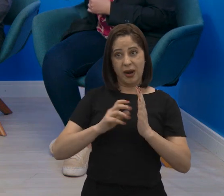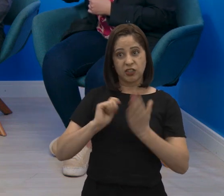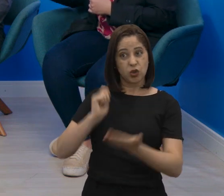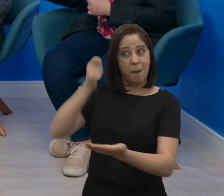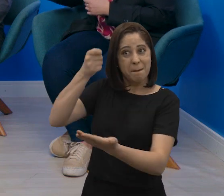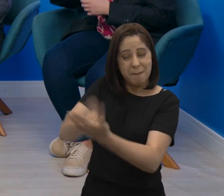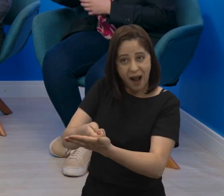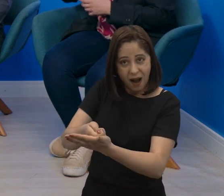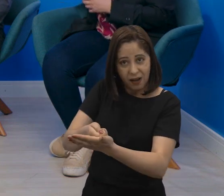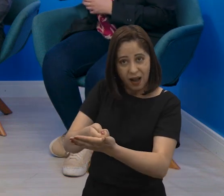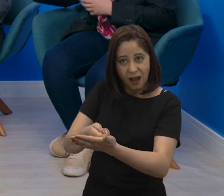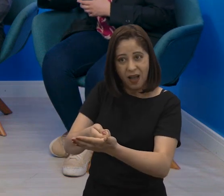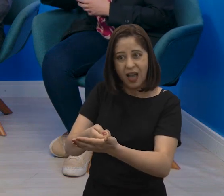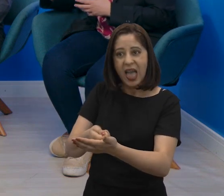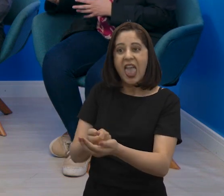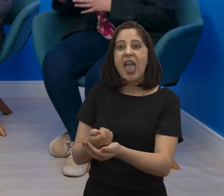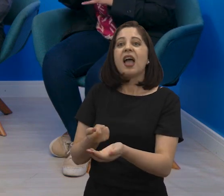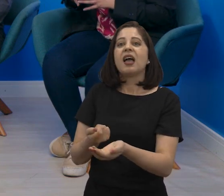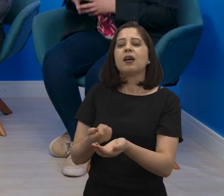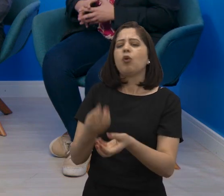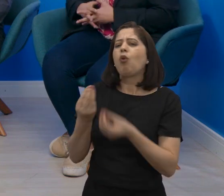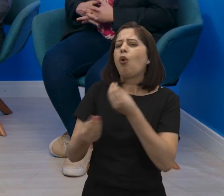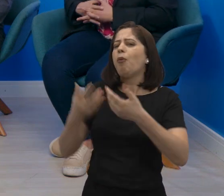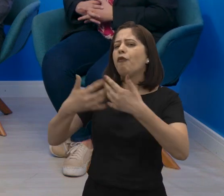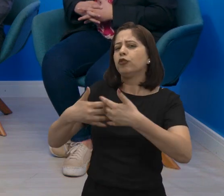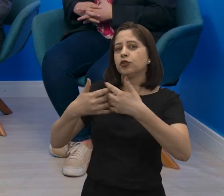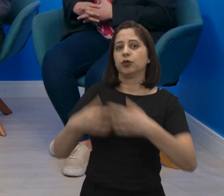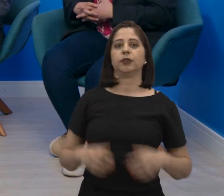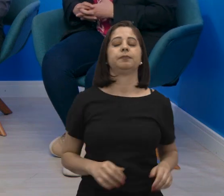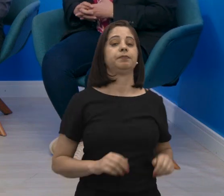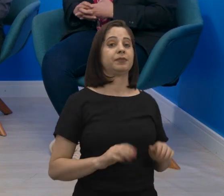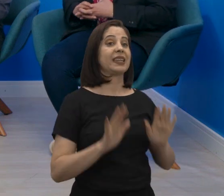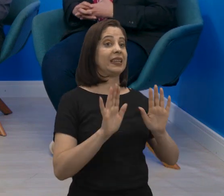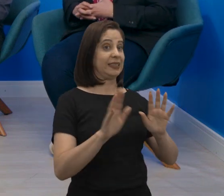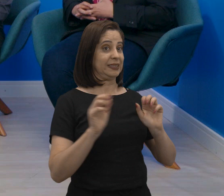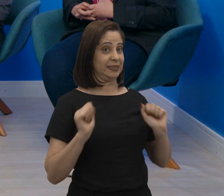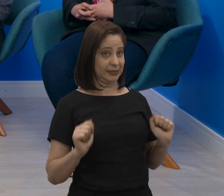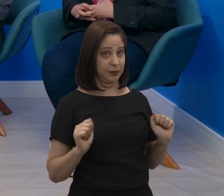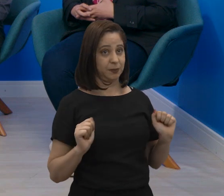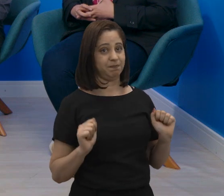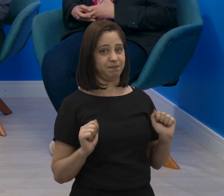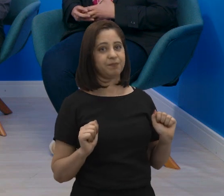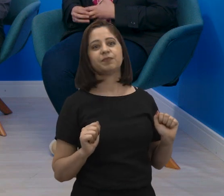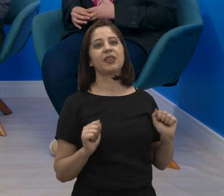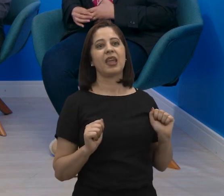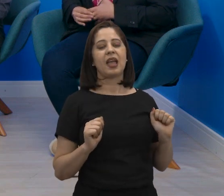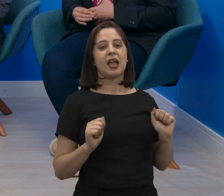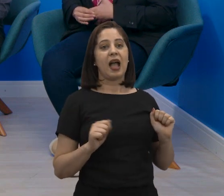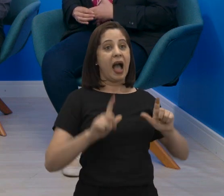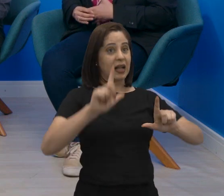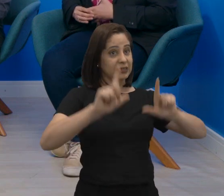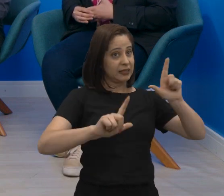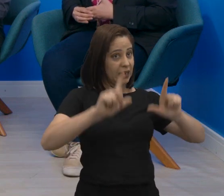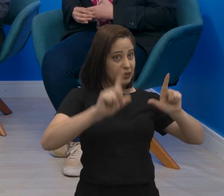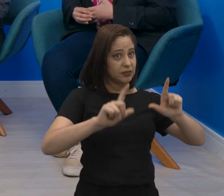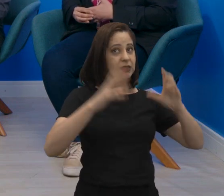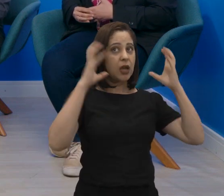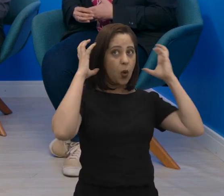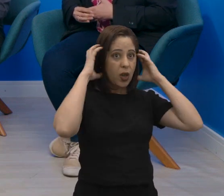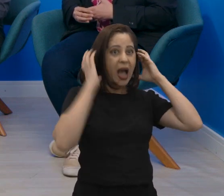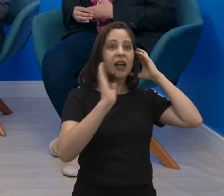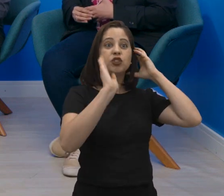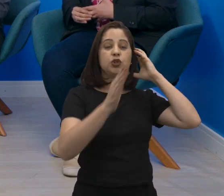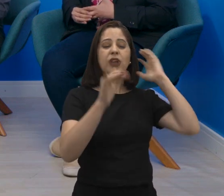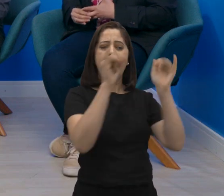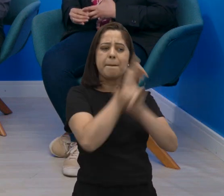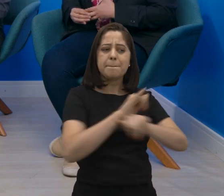podem pagar para comprar um horário, por exemplo, como funciona? Então, justamente por causa dessa propaganda gratuita, é absolutamente